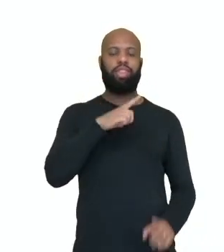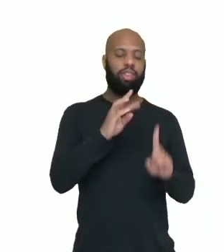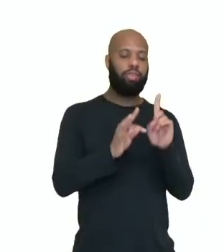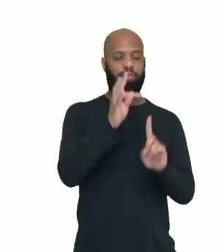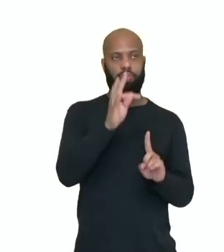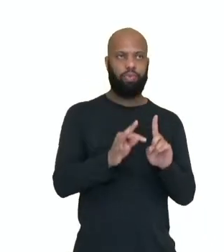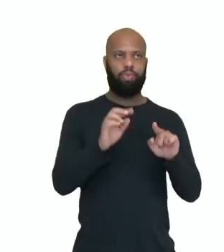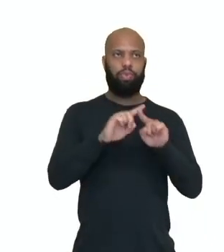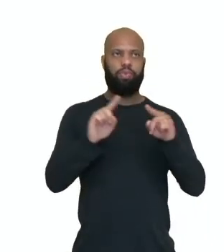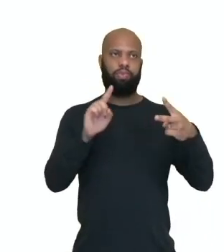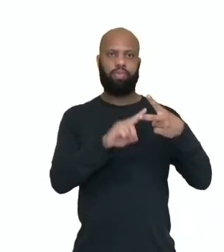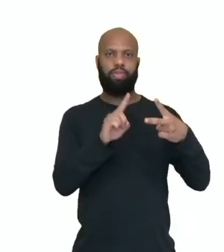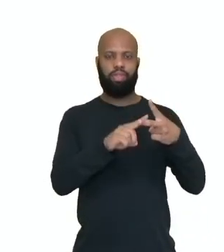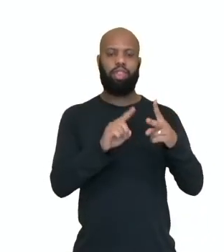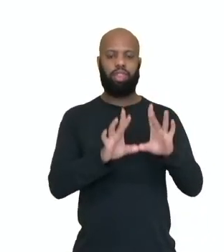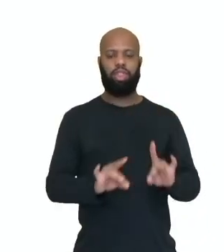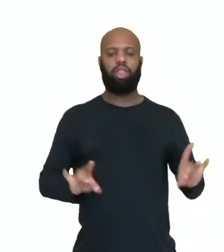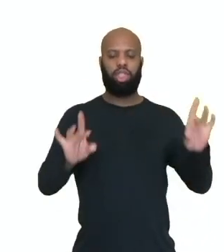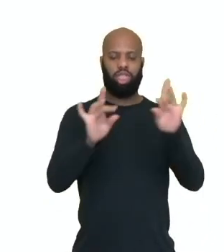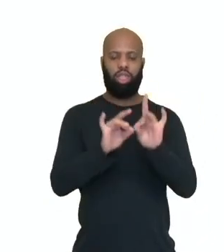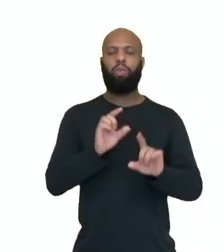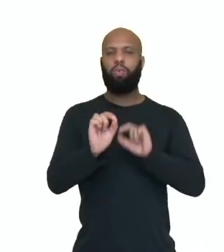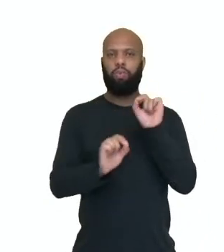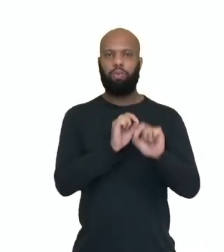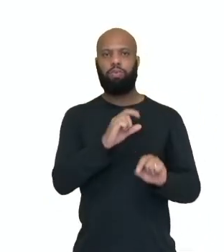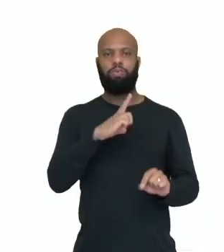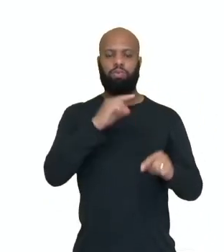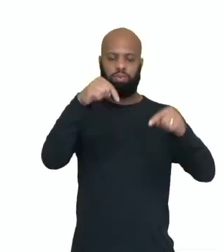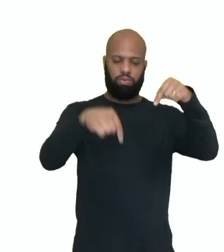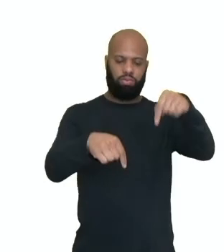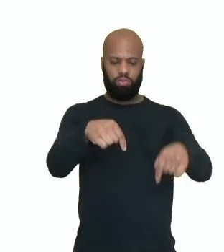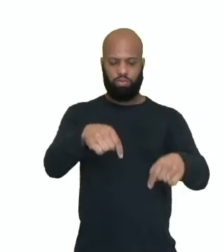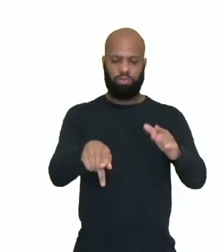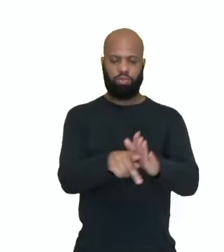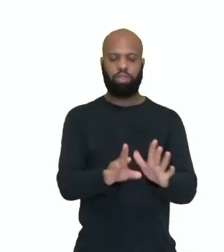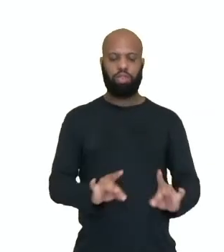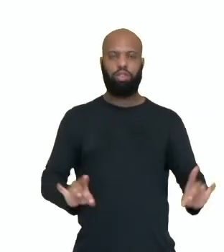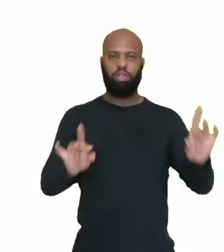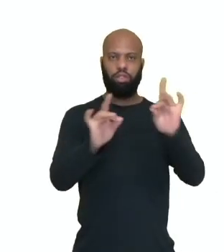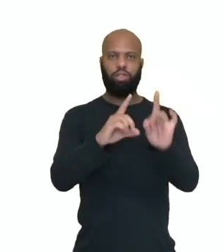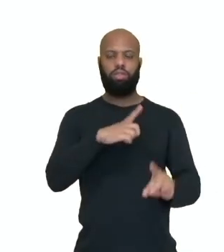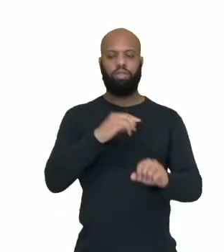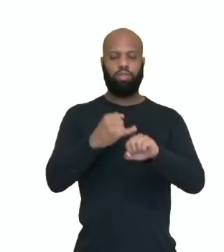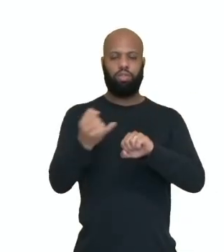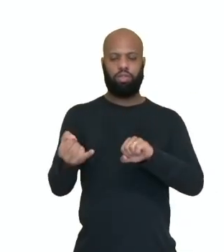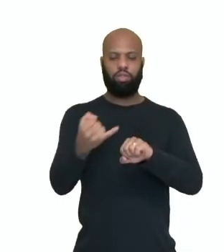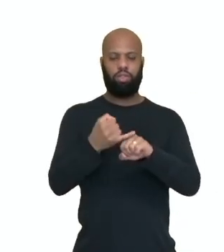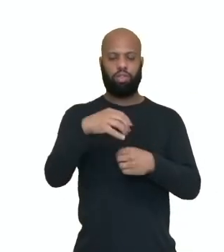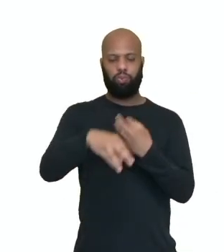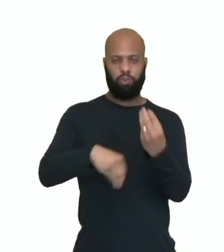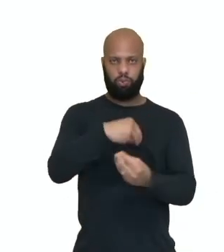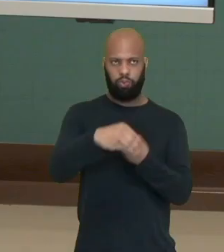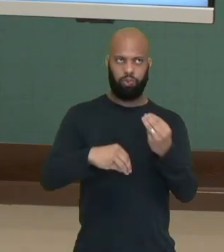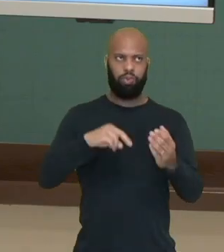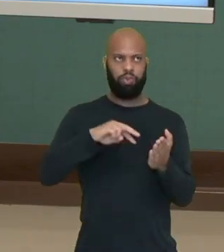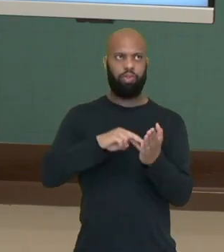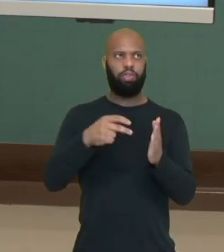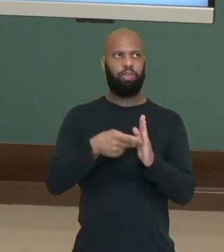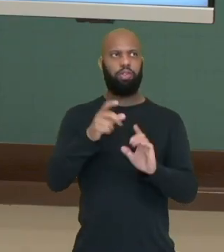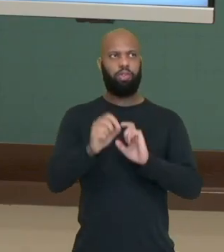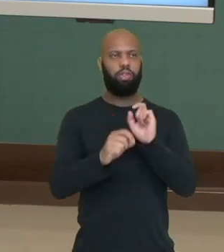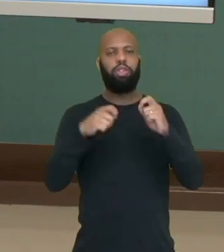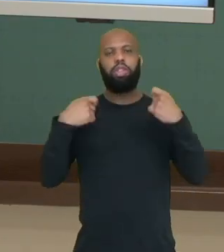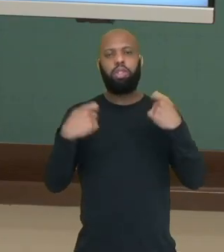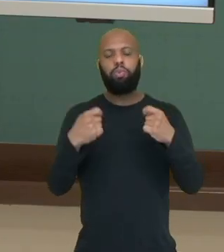temperatura. Já na eletrólise em meio aquoso, o eletrólito é uma solução aquosa com íons dissolvidos, ou seja, tem que ser